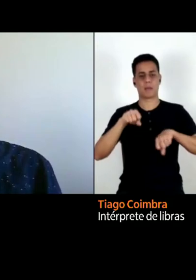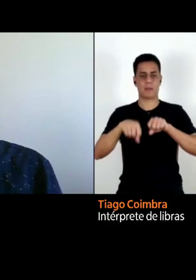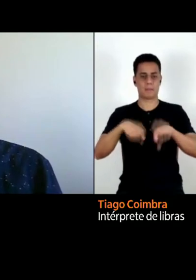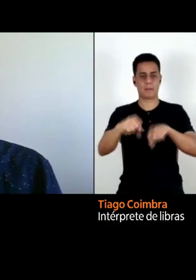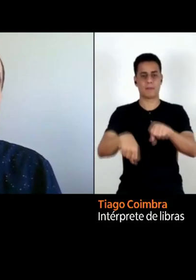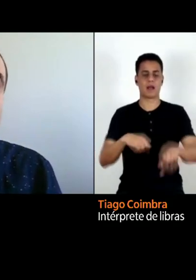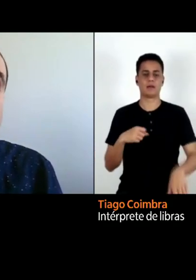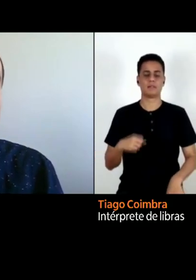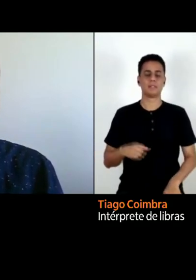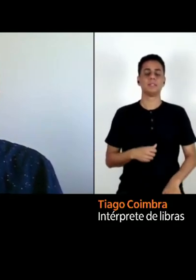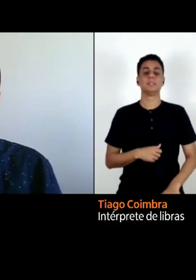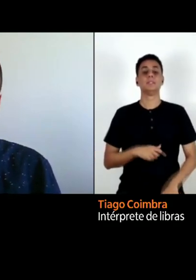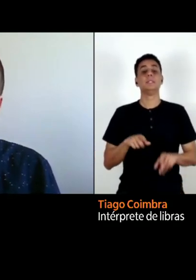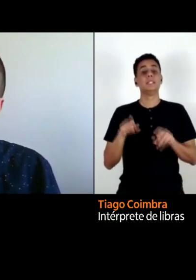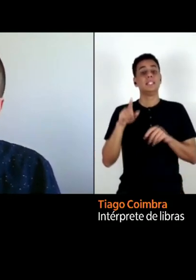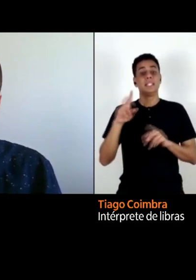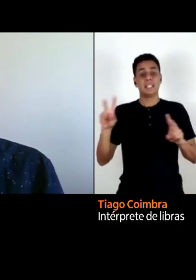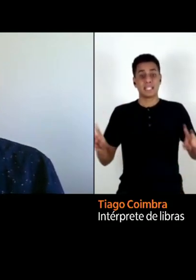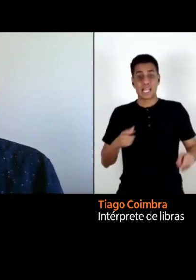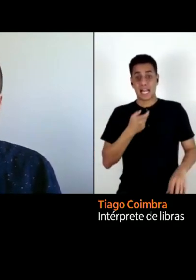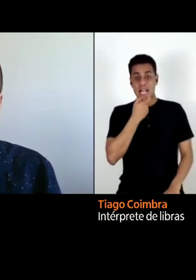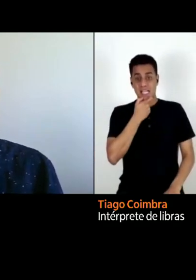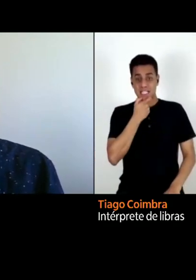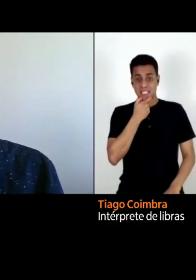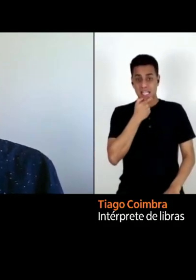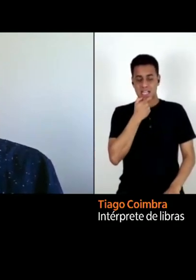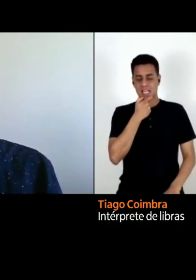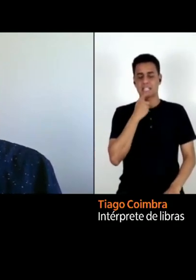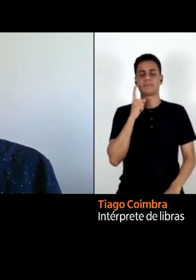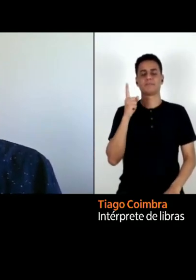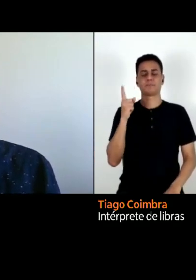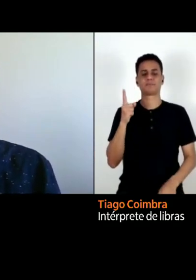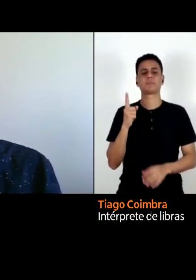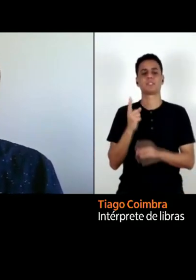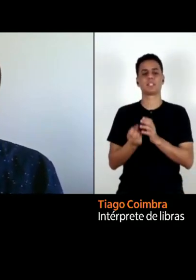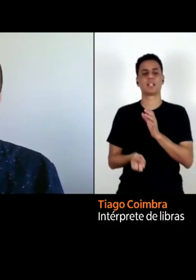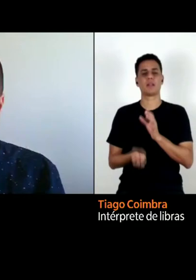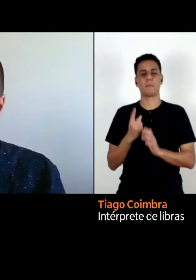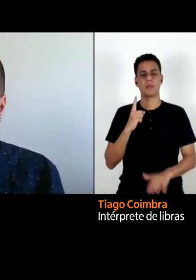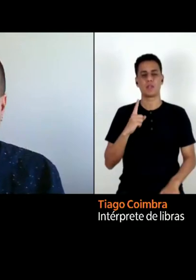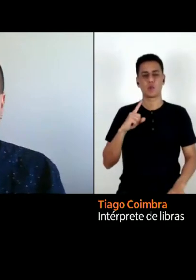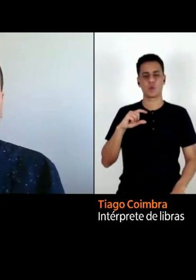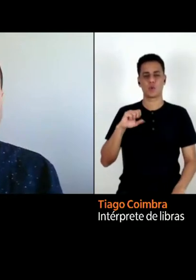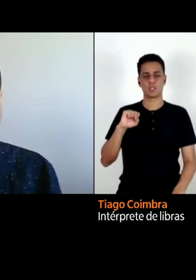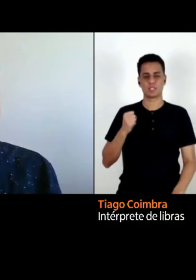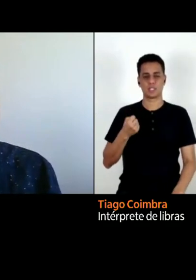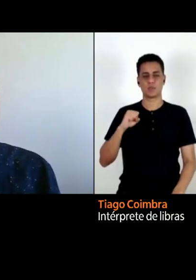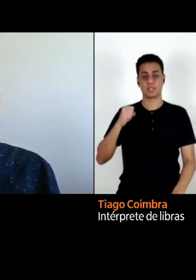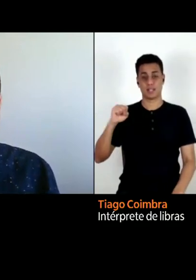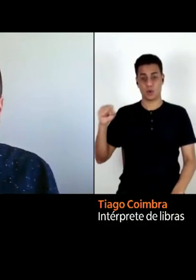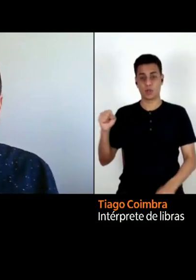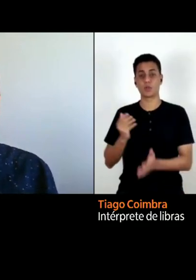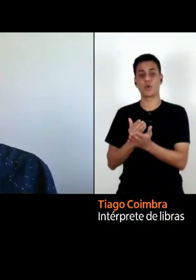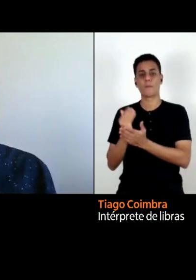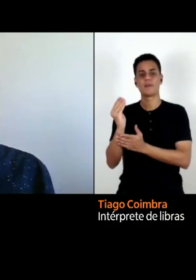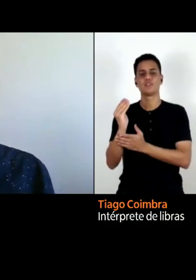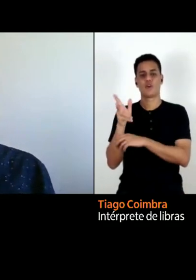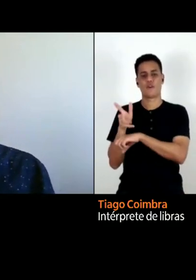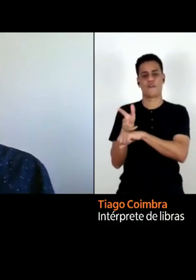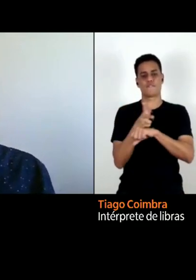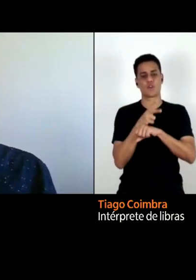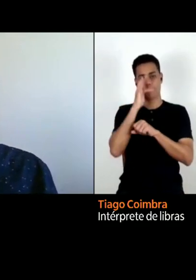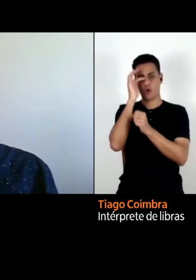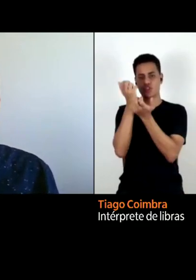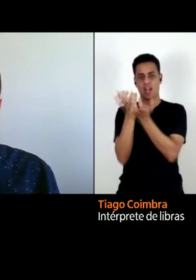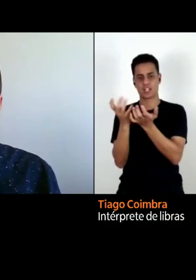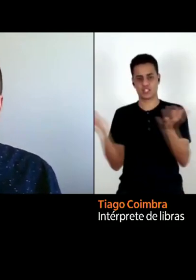Diário Doméstico no Jardim de Le Prince, em 1888. No Brasil, assumindo